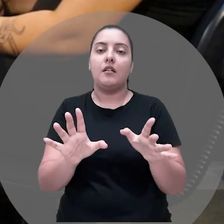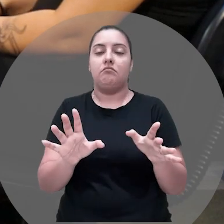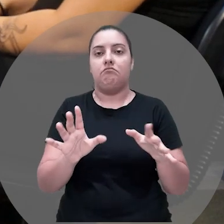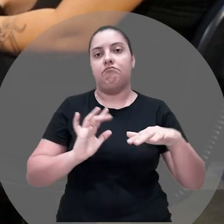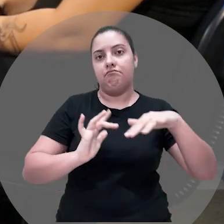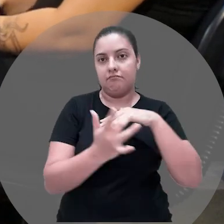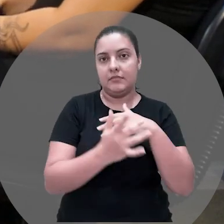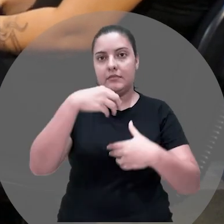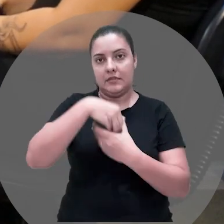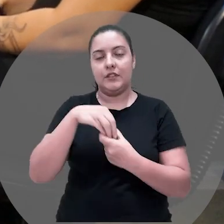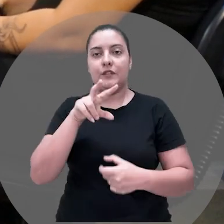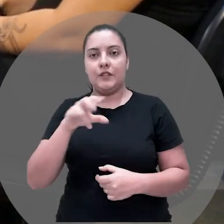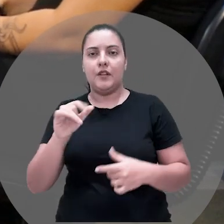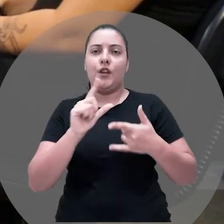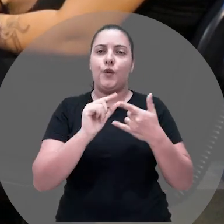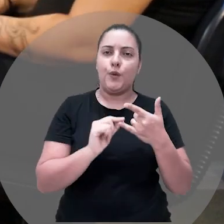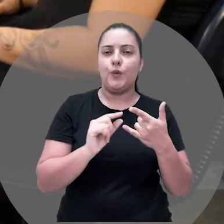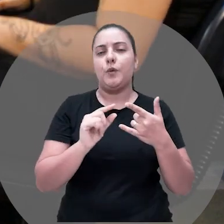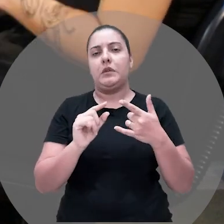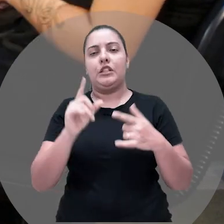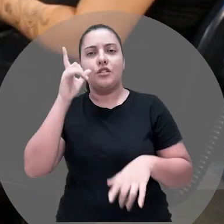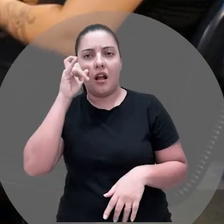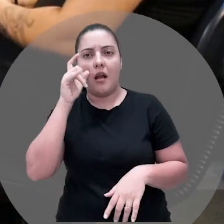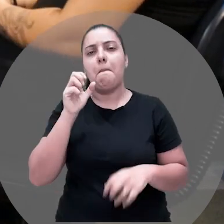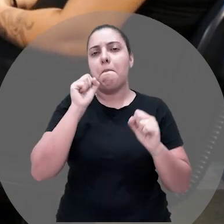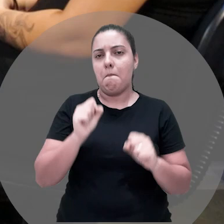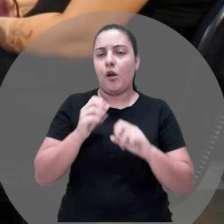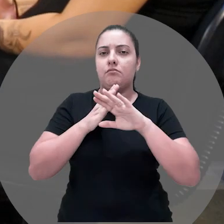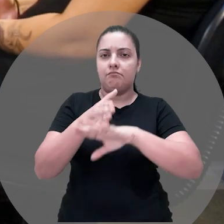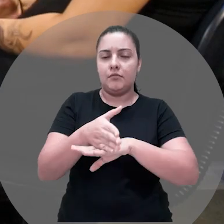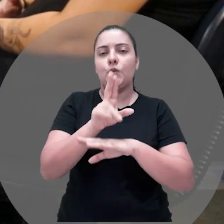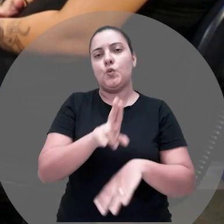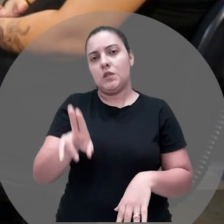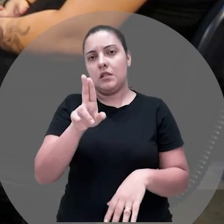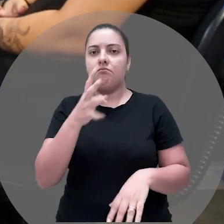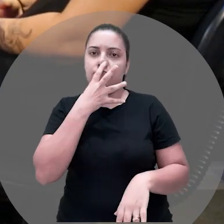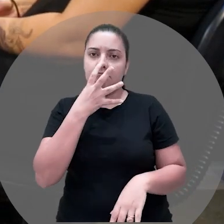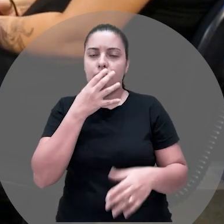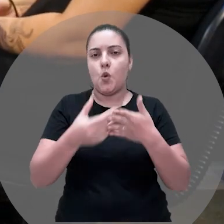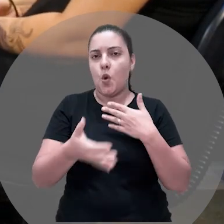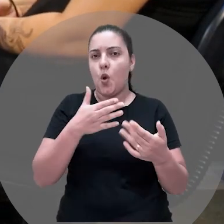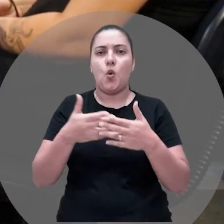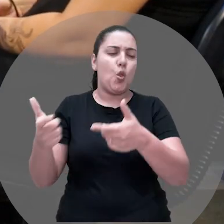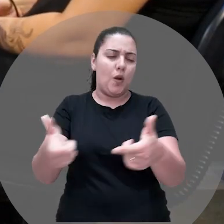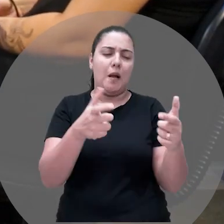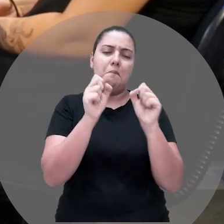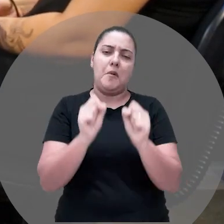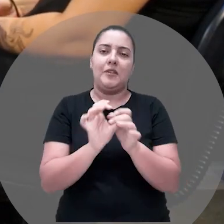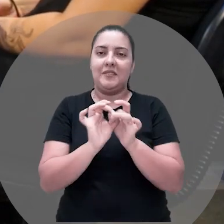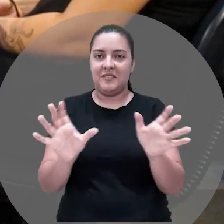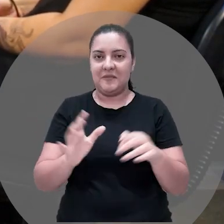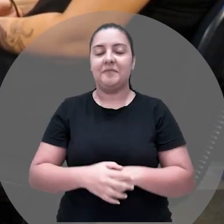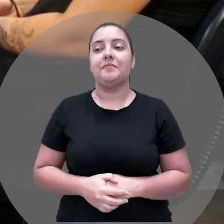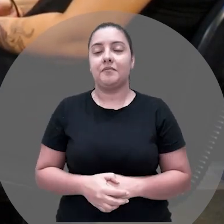tá disponível nas nossas plataformas né YouTube Instagram então vocês podem estar acessando a qualquer momento a qualquer hora em